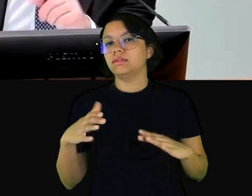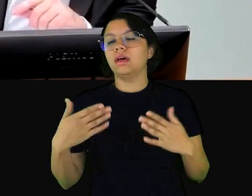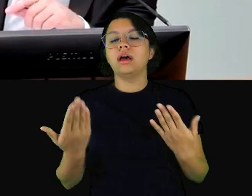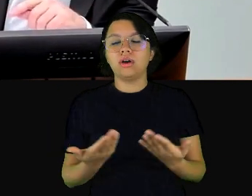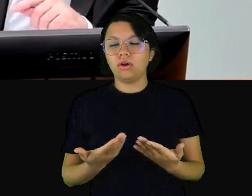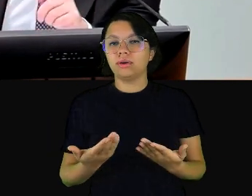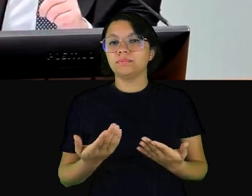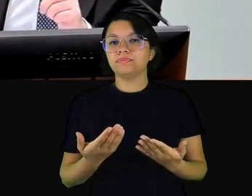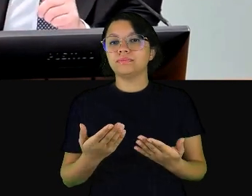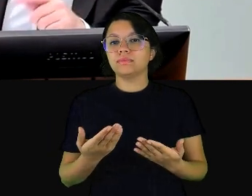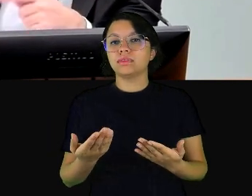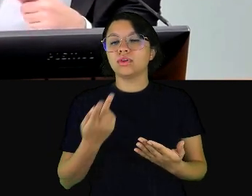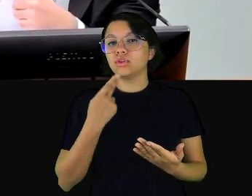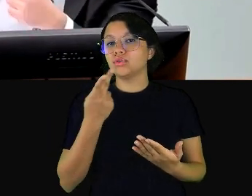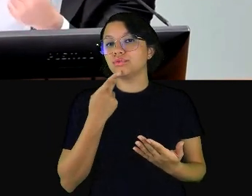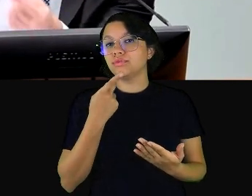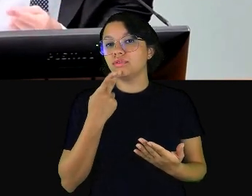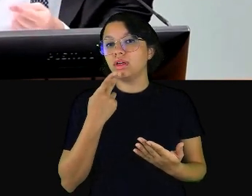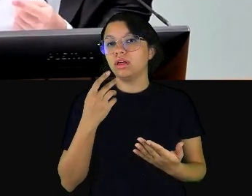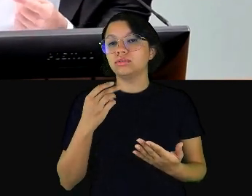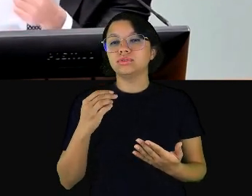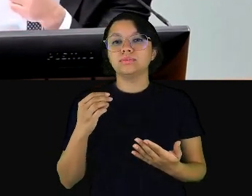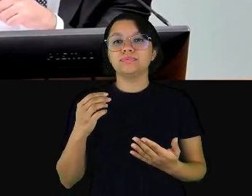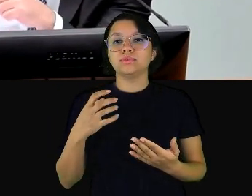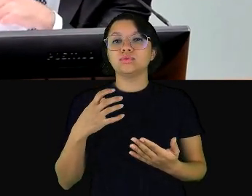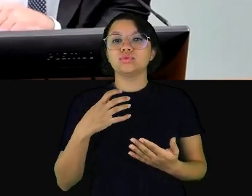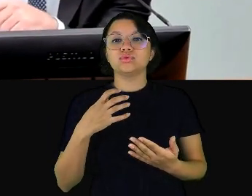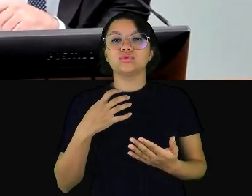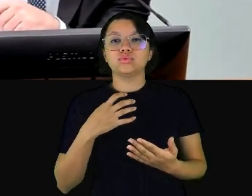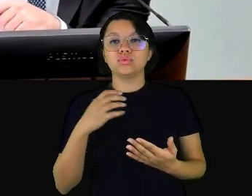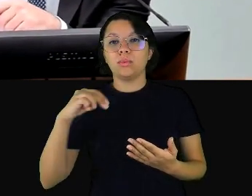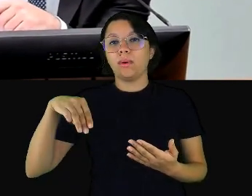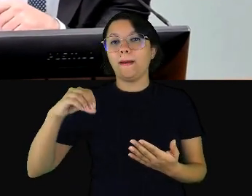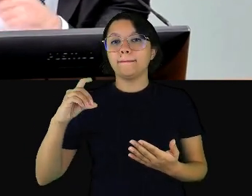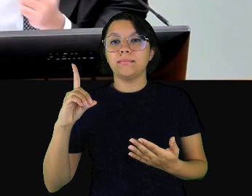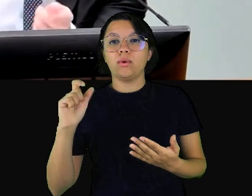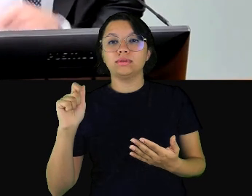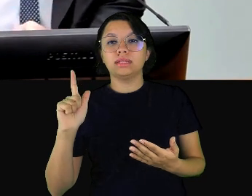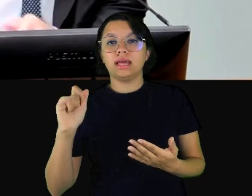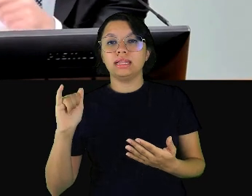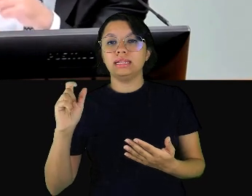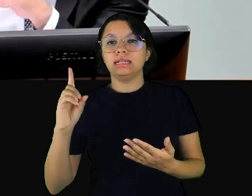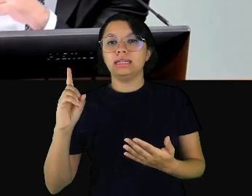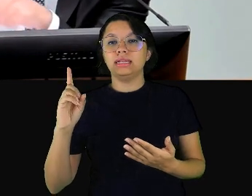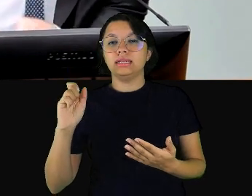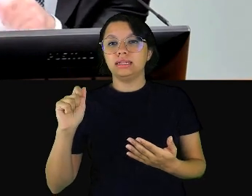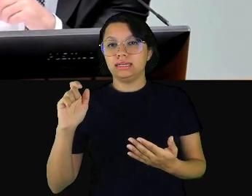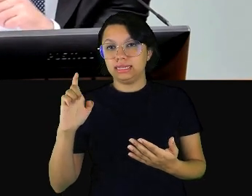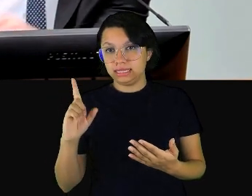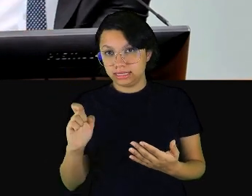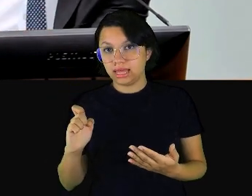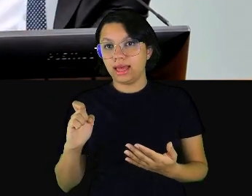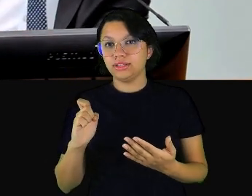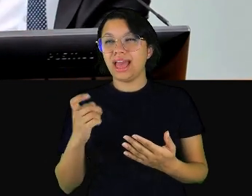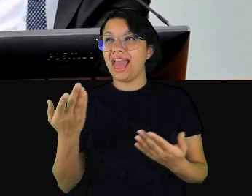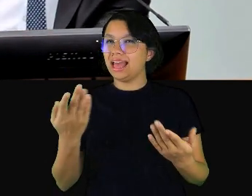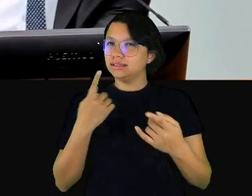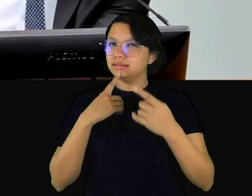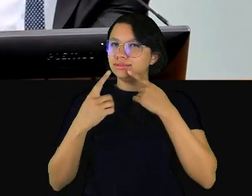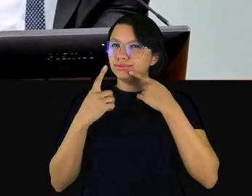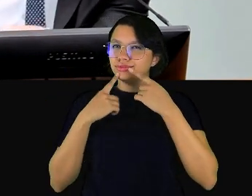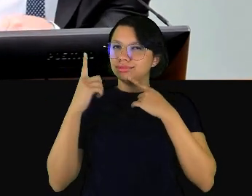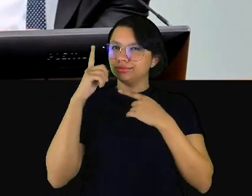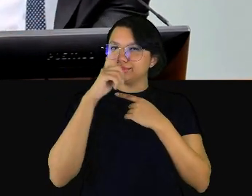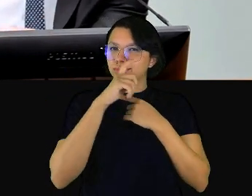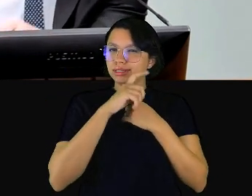nós estamos falando sobre a modalidade do benefício de incapacidade, aí a discussão pega na Justiça do Trabalho.